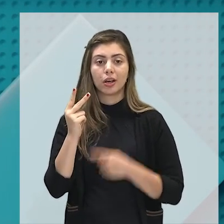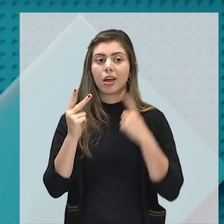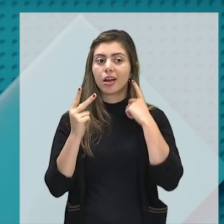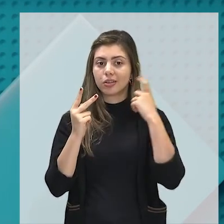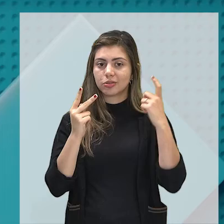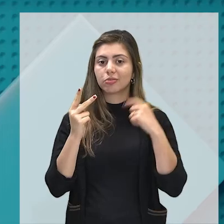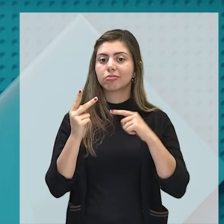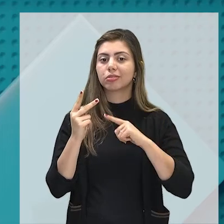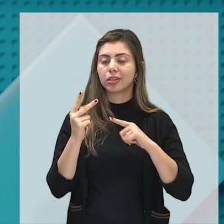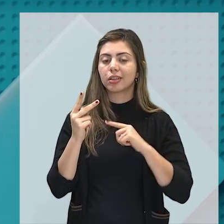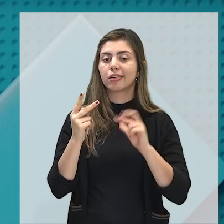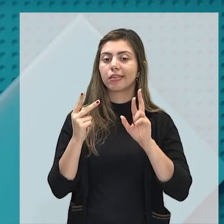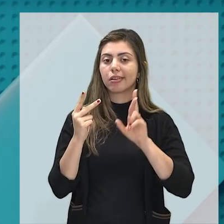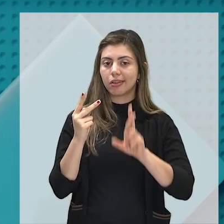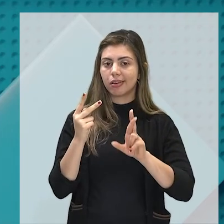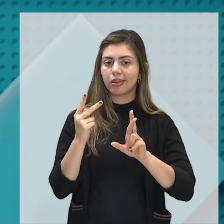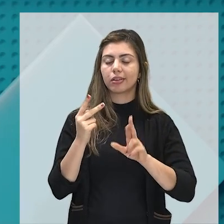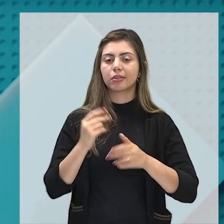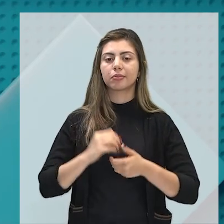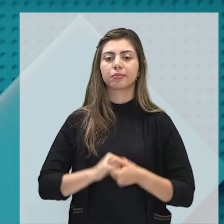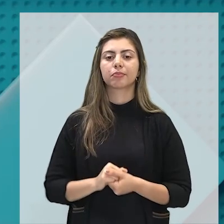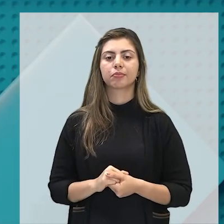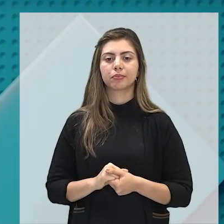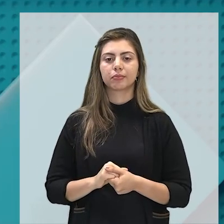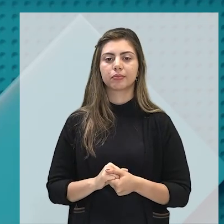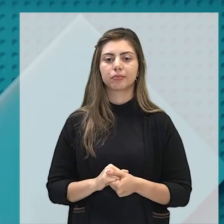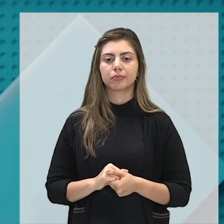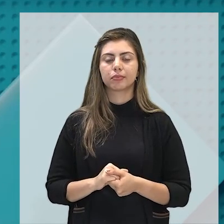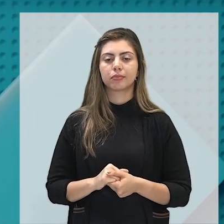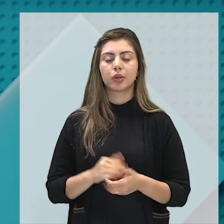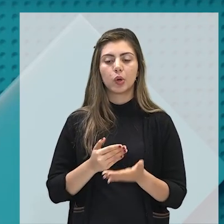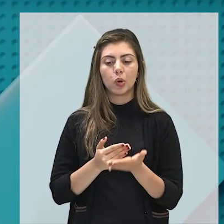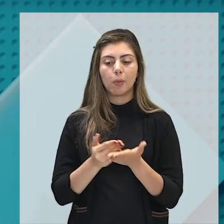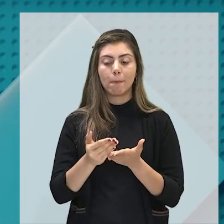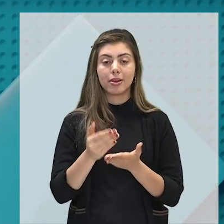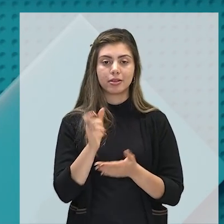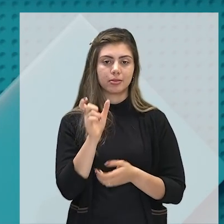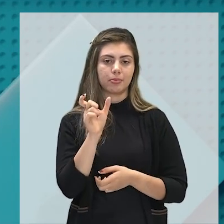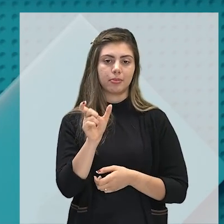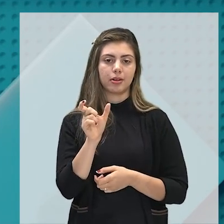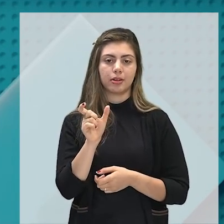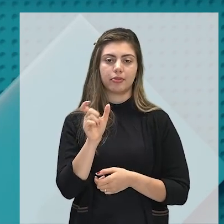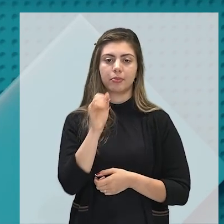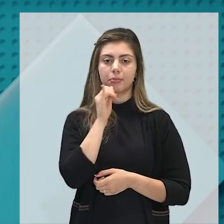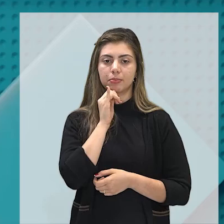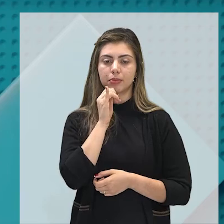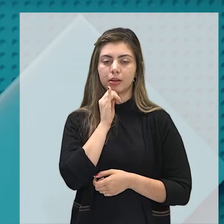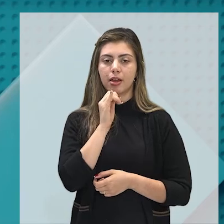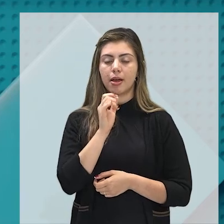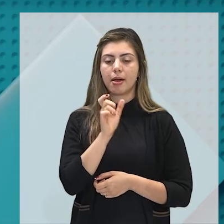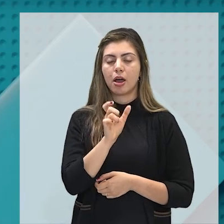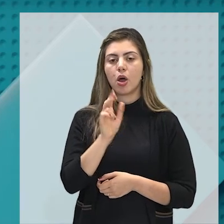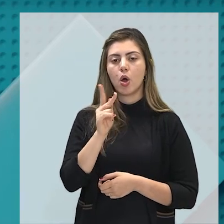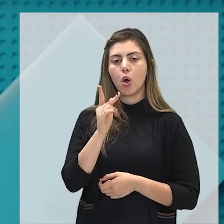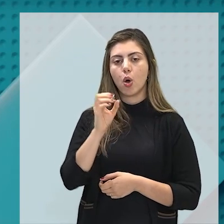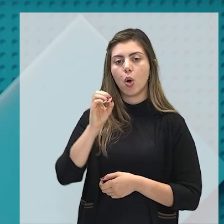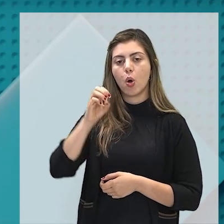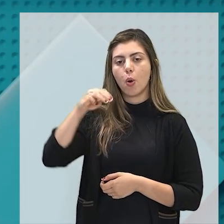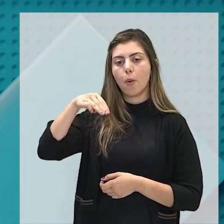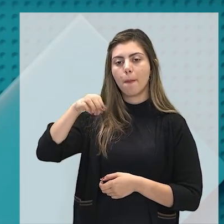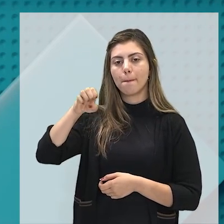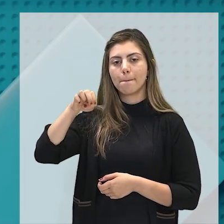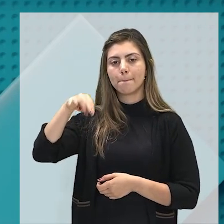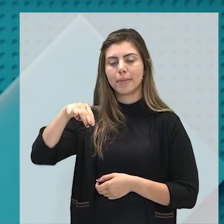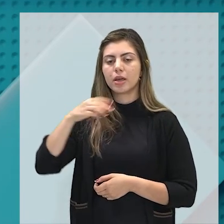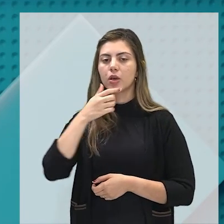som de R, quando iniciar uma palavra, tá? Ó, a palavra homem, por exemplo, né, não